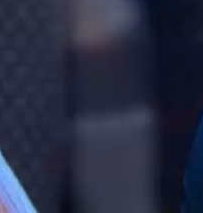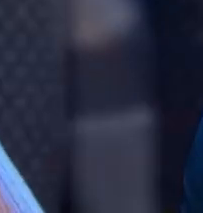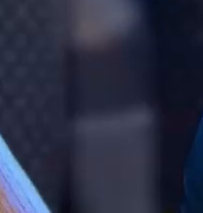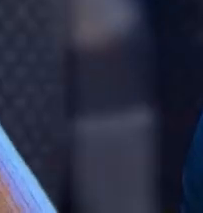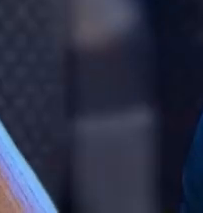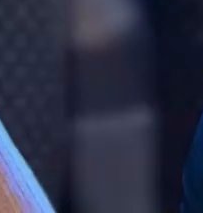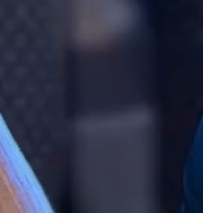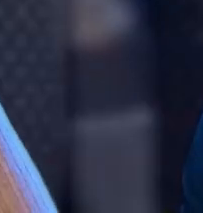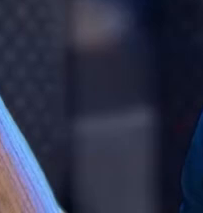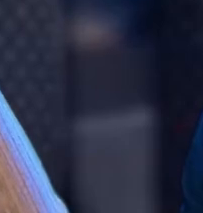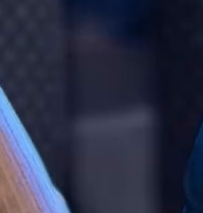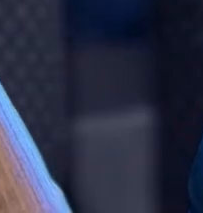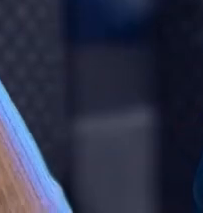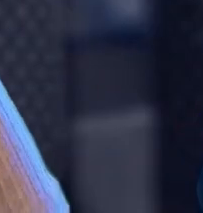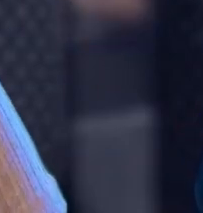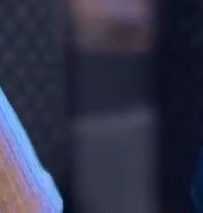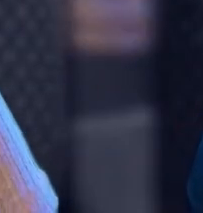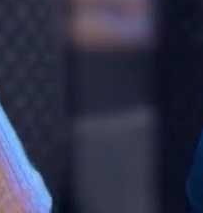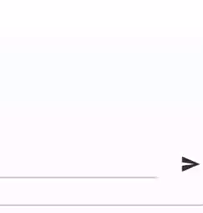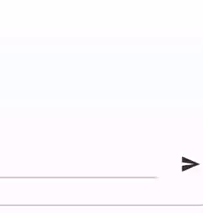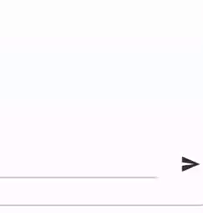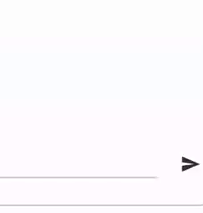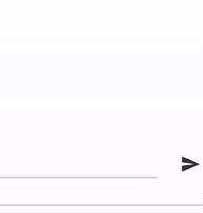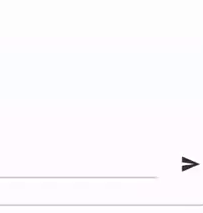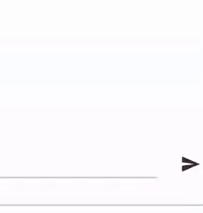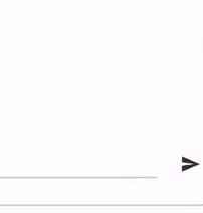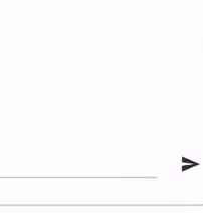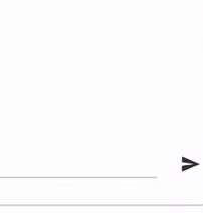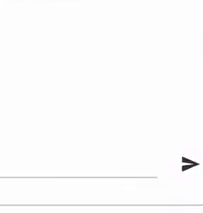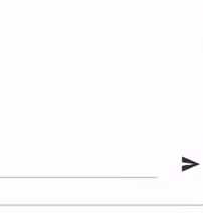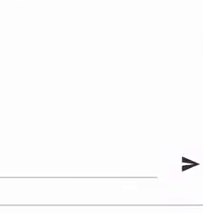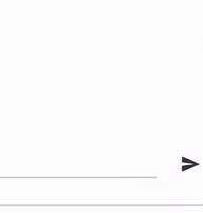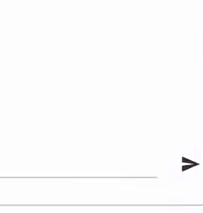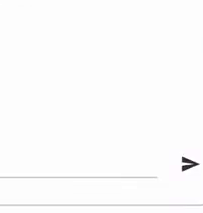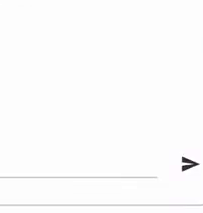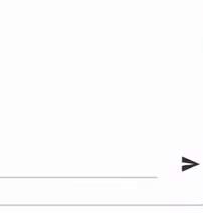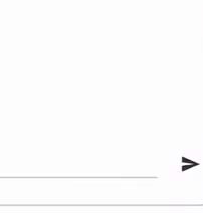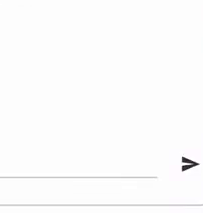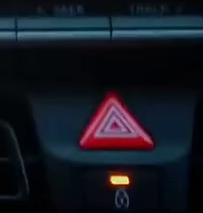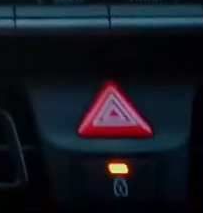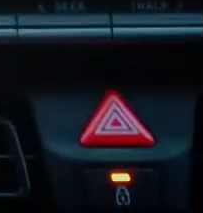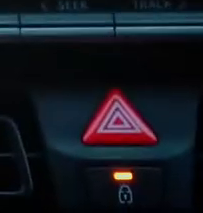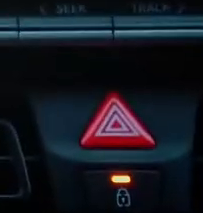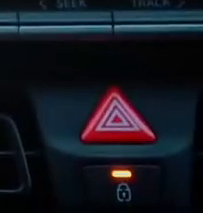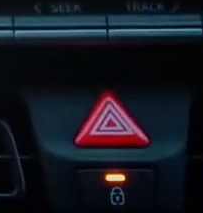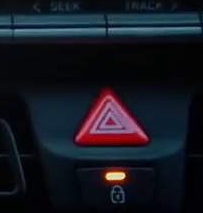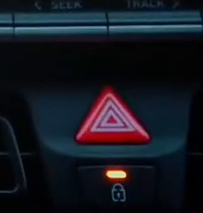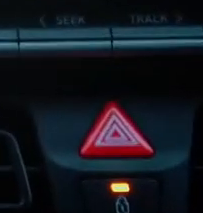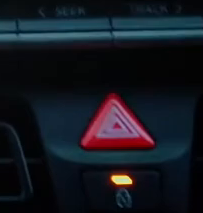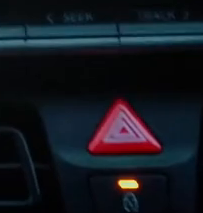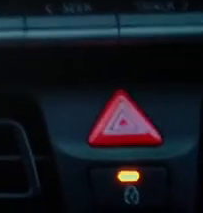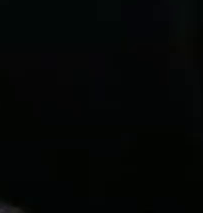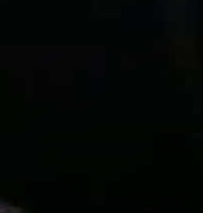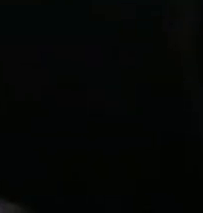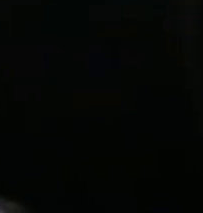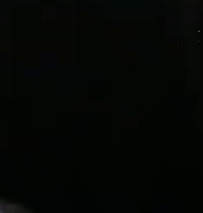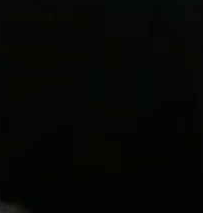elas expandindo as diferentes formas de contar e ouvir